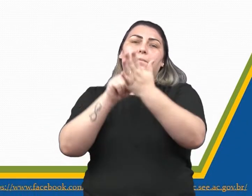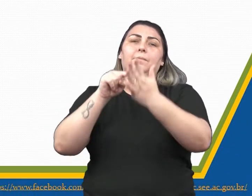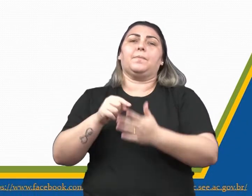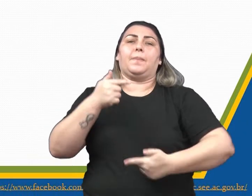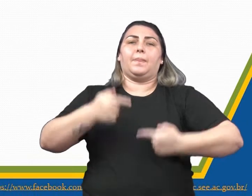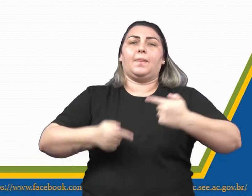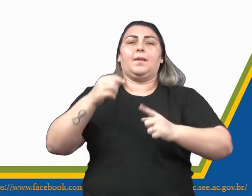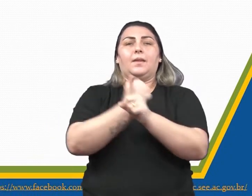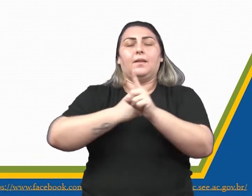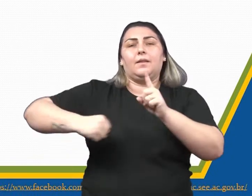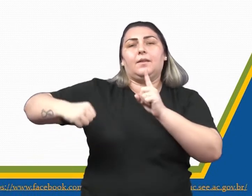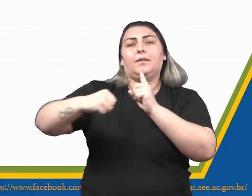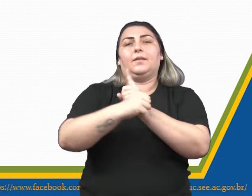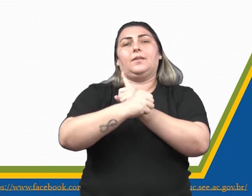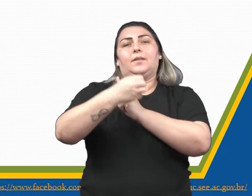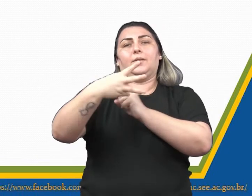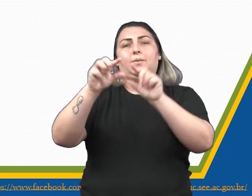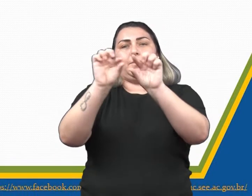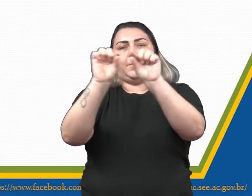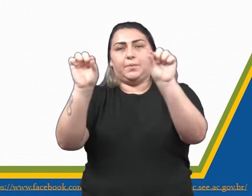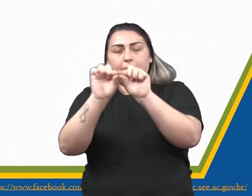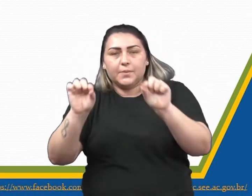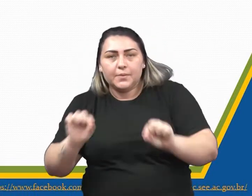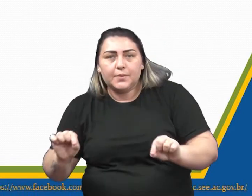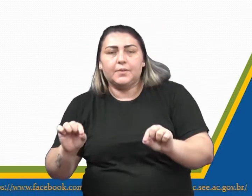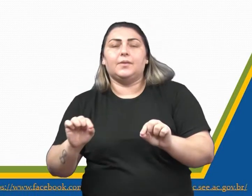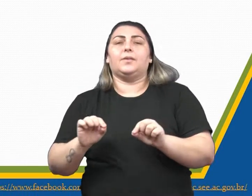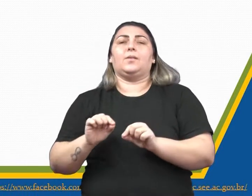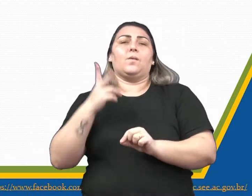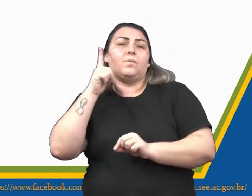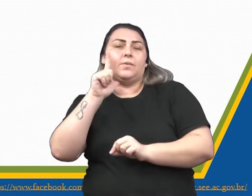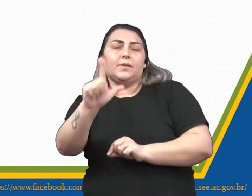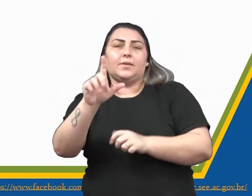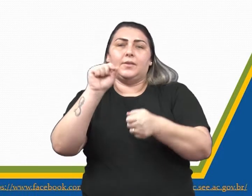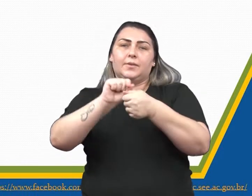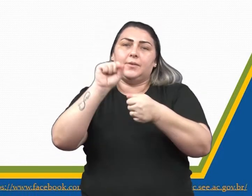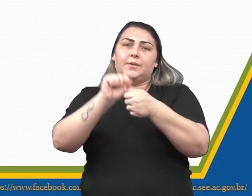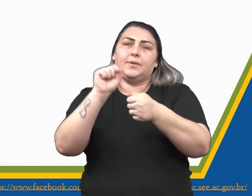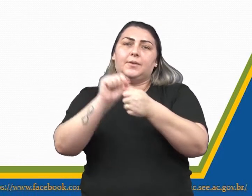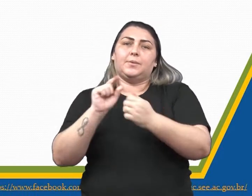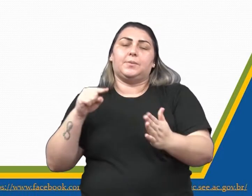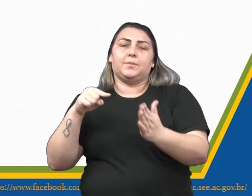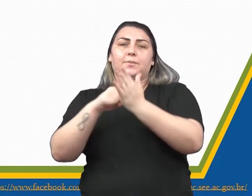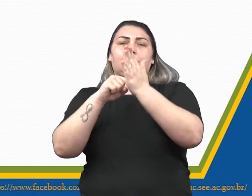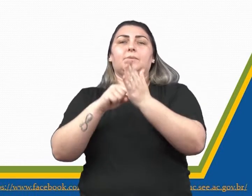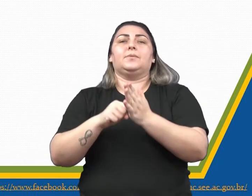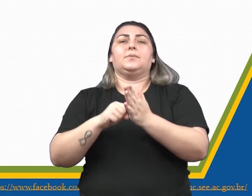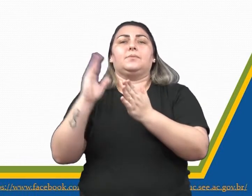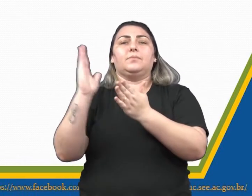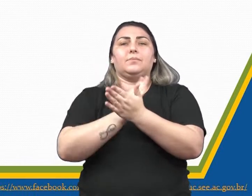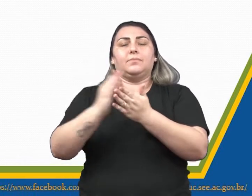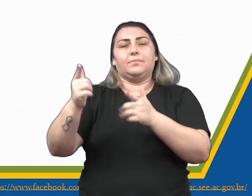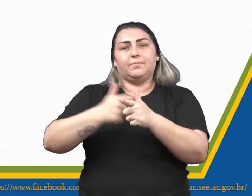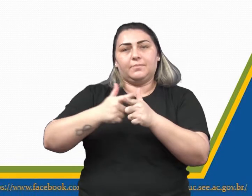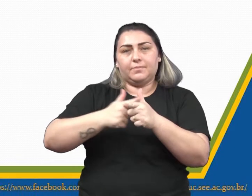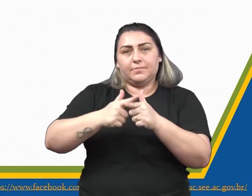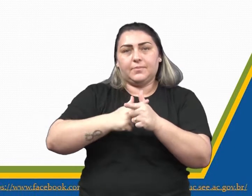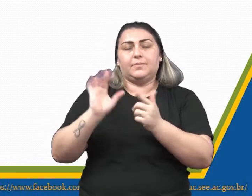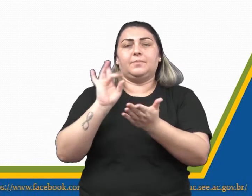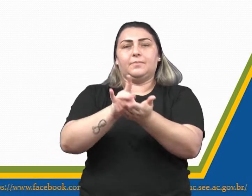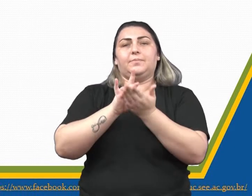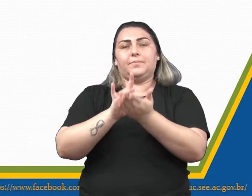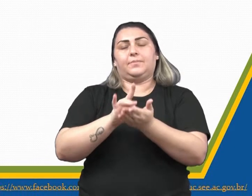social. Através das 3 linhas, o haijin consegue fazer severas denúncias sobre algumas situações da sua